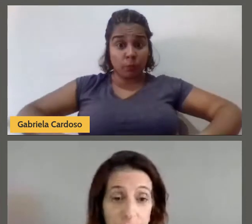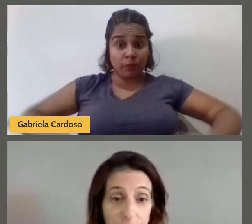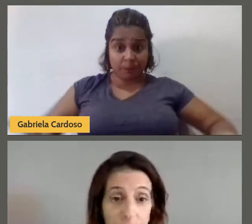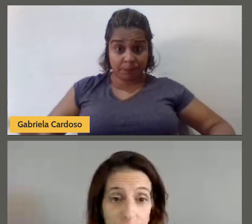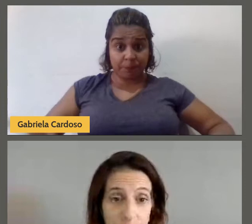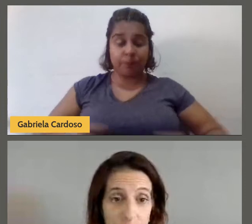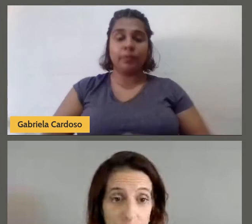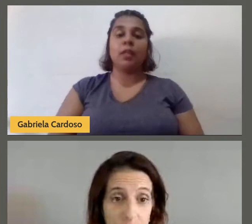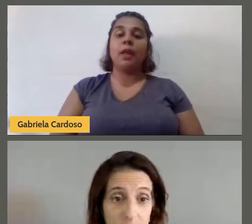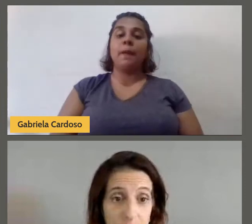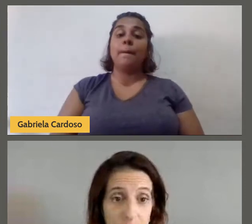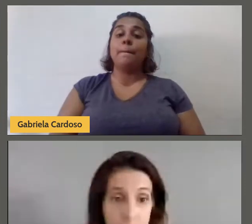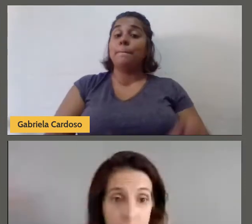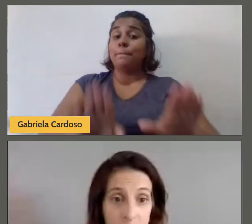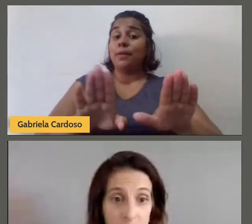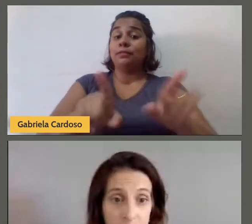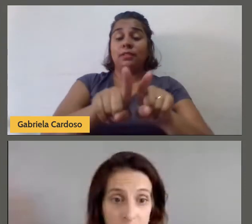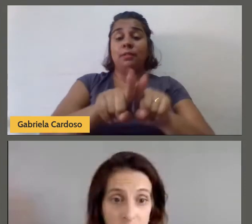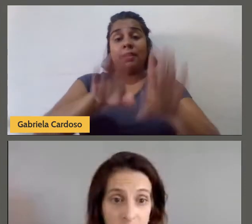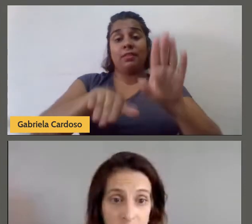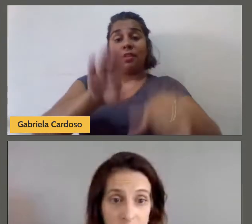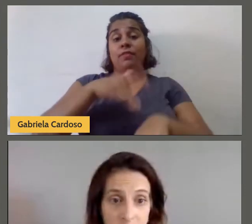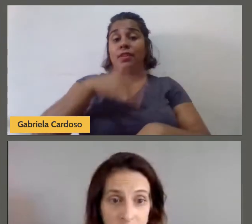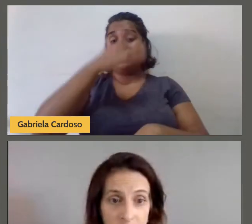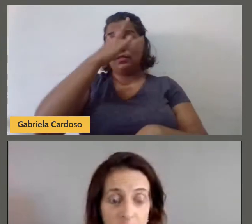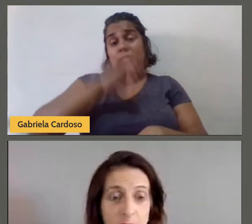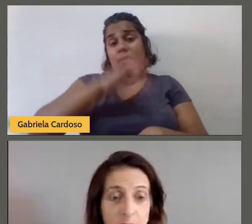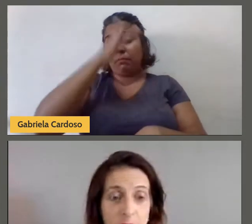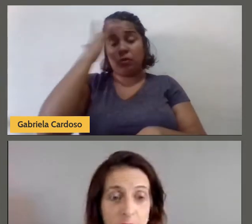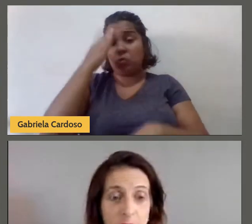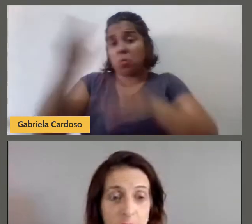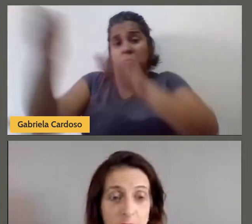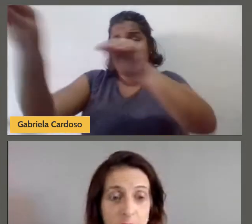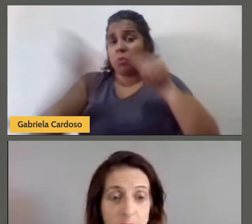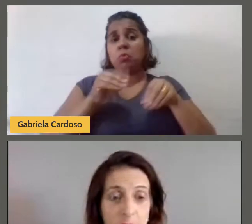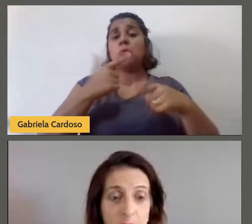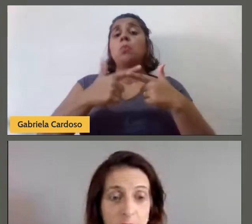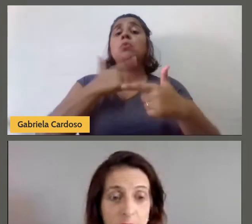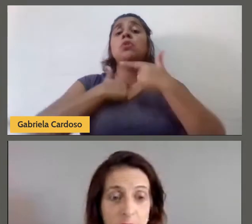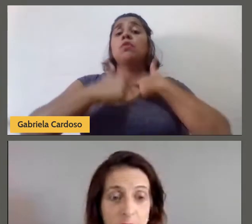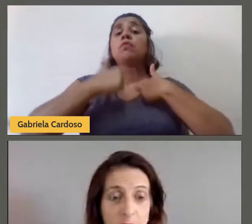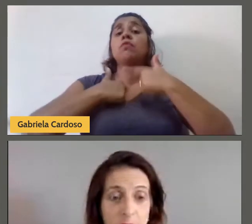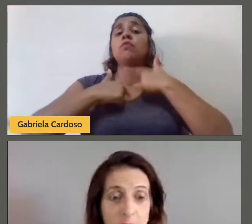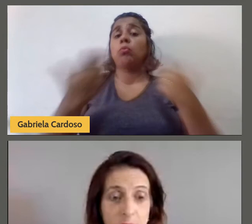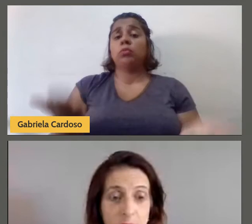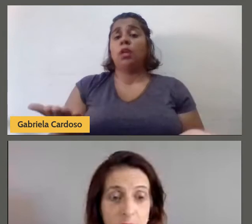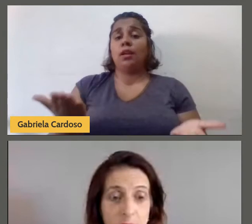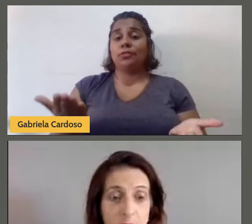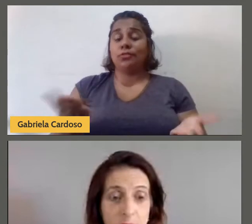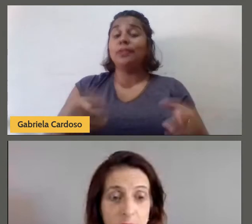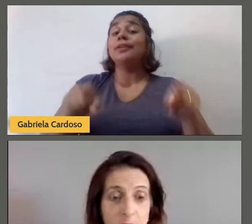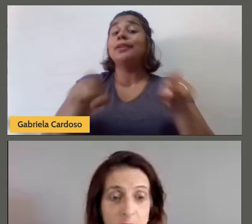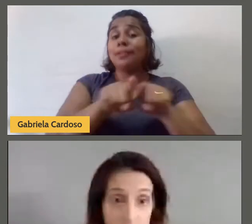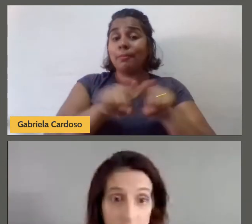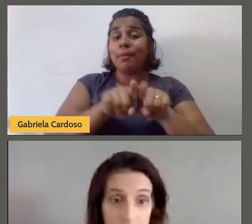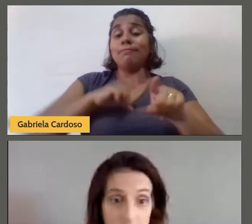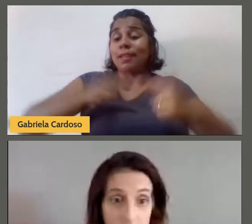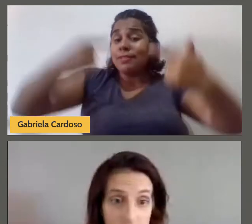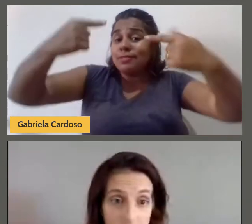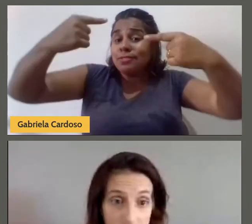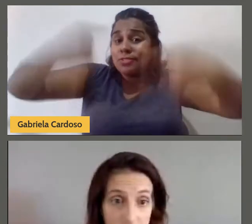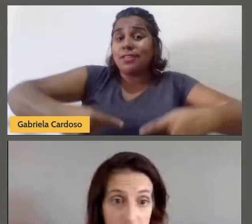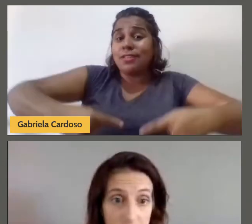a gente também pode ter uma pessoa com visto de permanência no Brasil, um imigrante que também pode enfrentar os mesmos desafios que um refugiado em termos